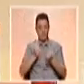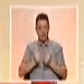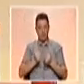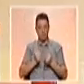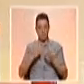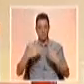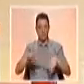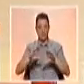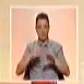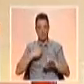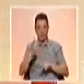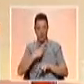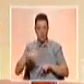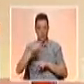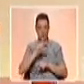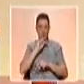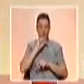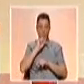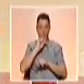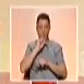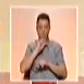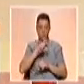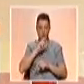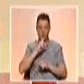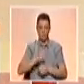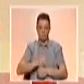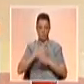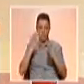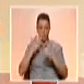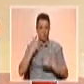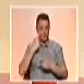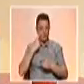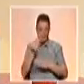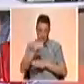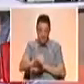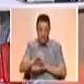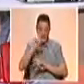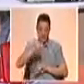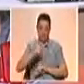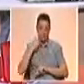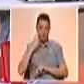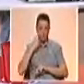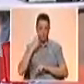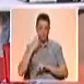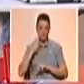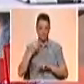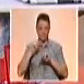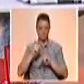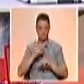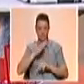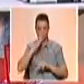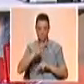mas na verdade nós também podíamos utilizar muito destes conhecimentos e aplicá-los. Milhões de anos também, Cristina, com certeza. Não temos,